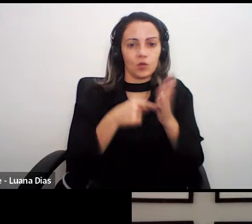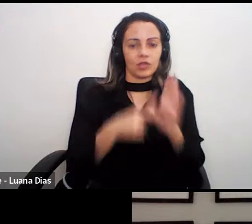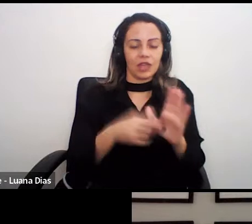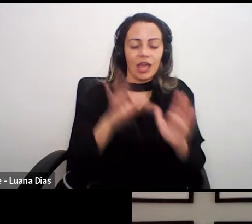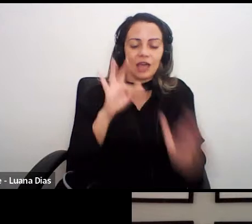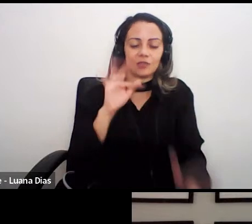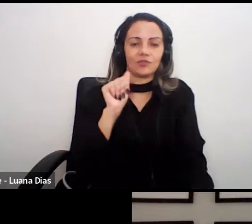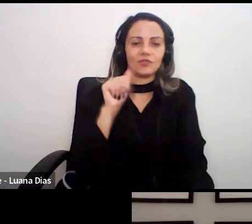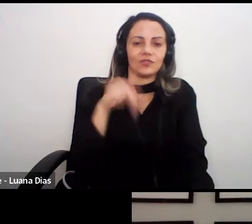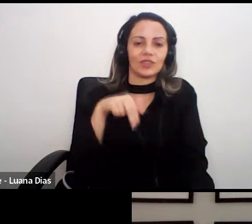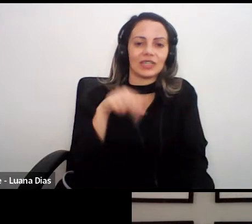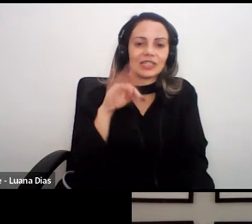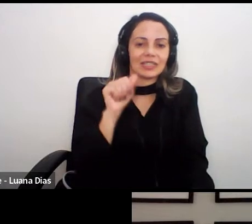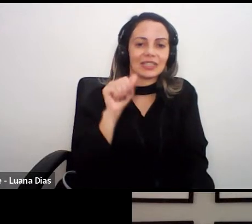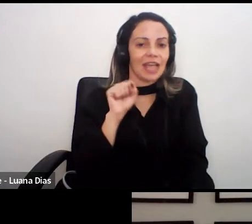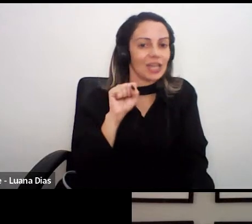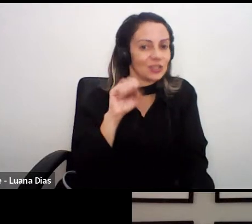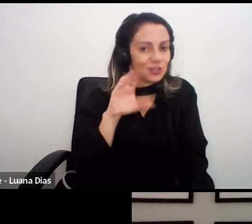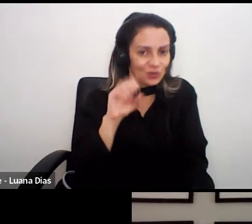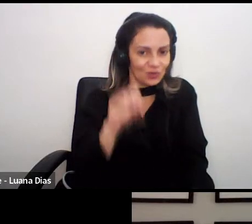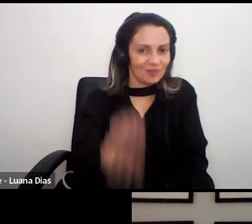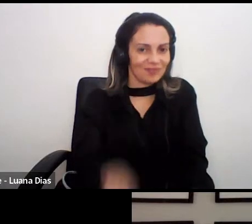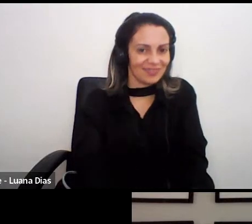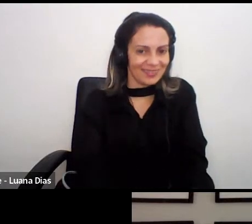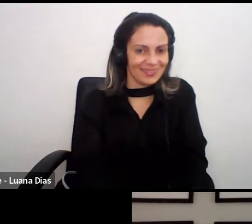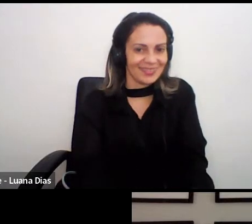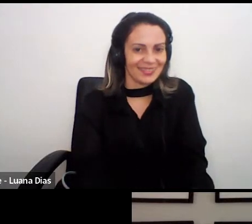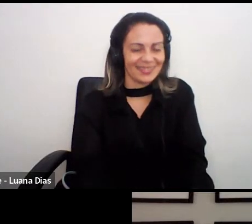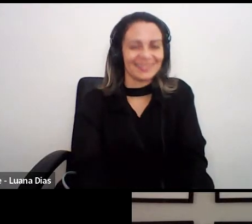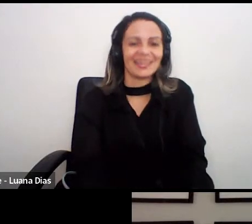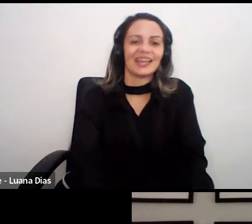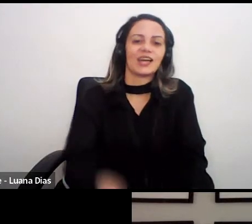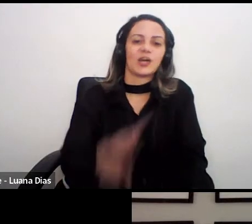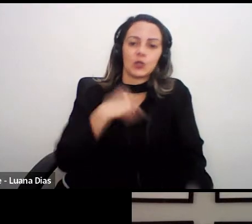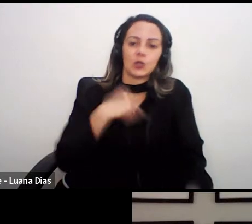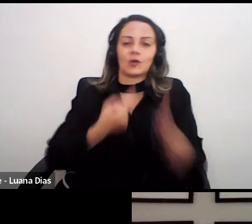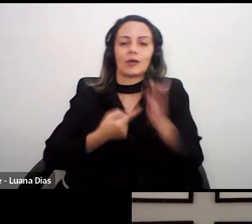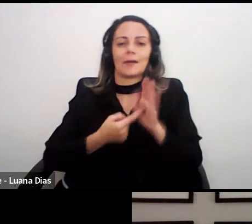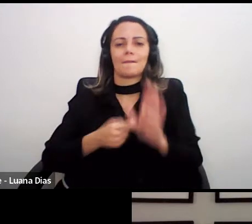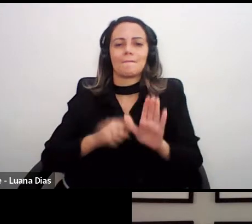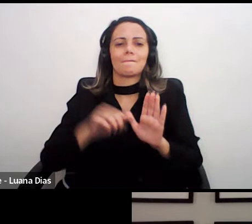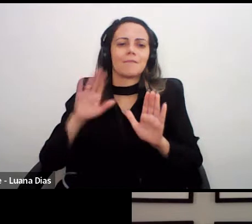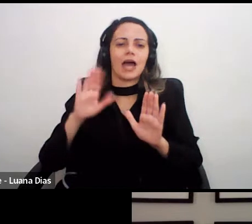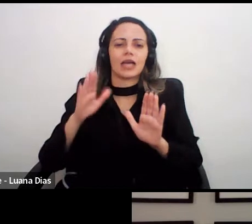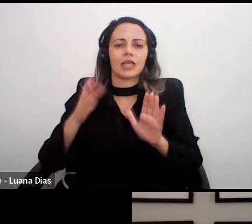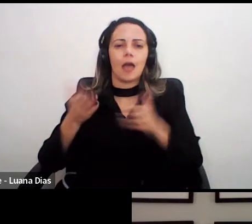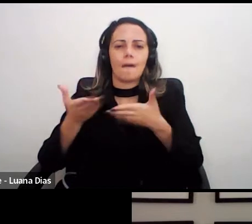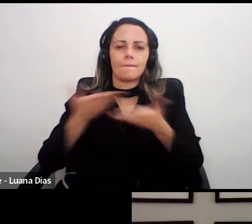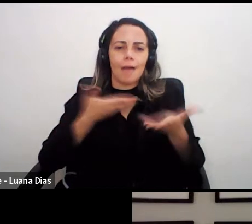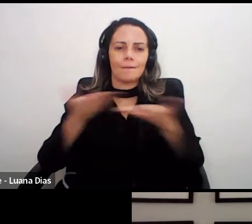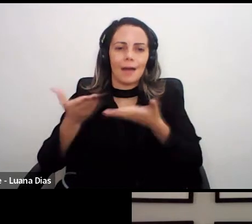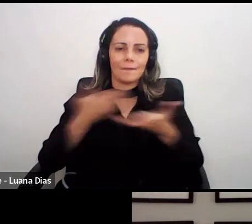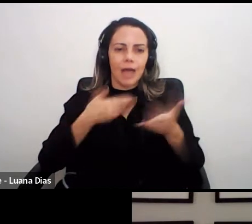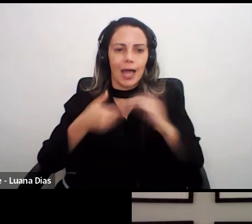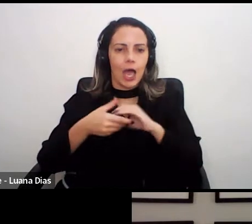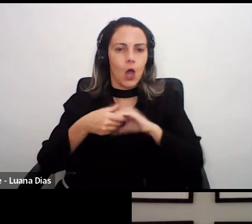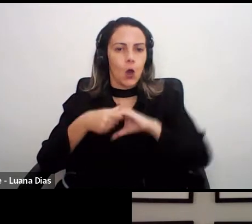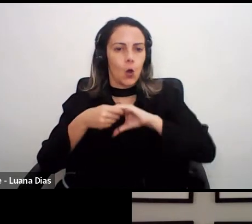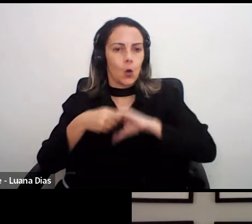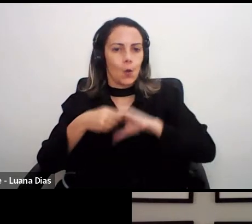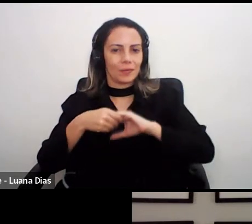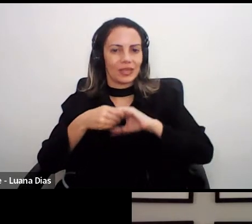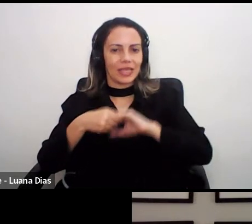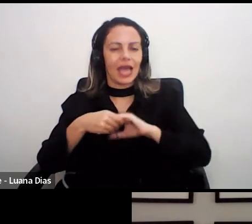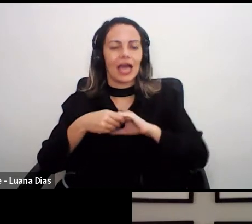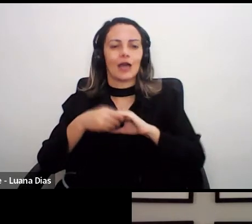Na verdade, nossa proposta aqui é mais prosaica, assim, mas cumprimentar meu mestre aqui,